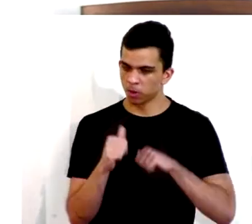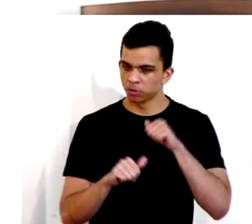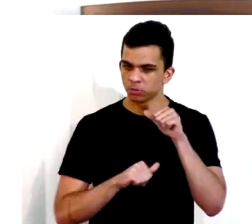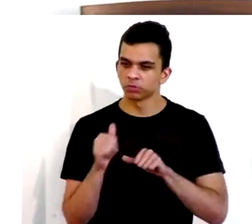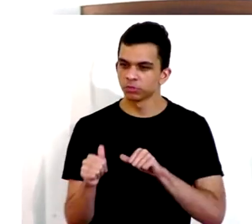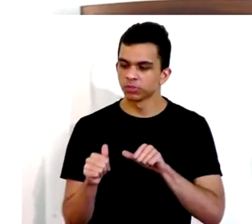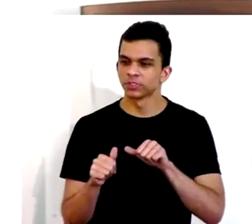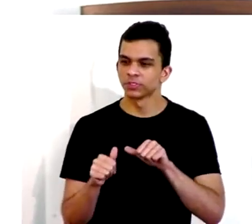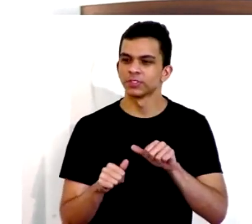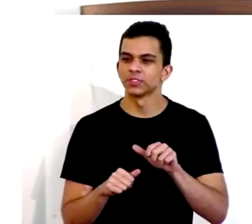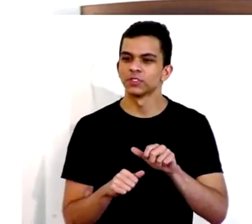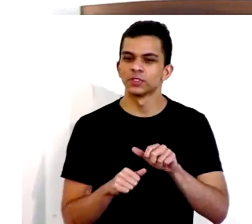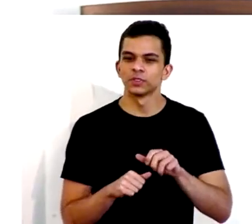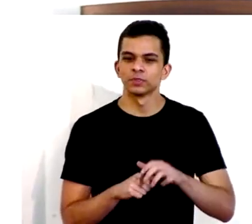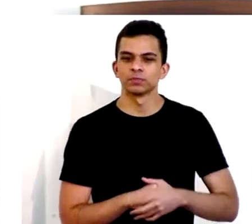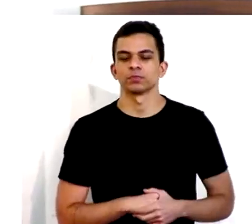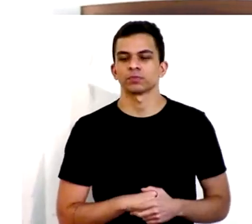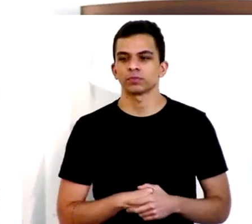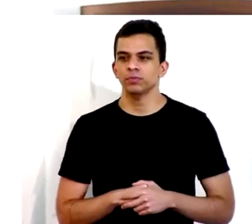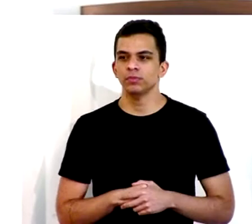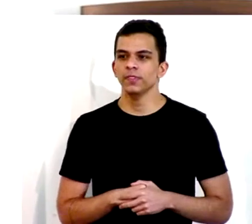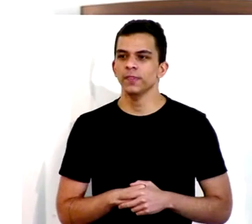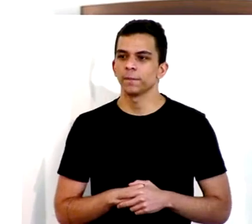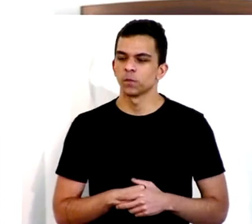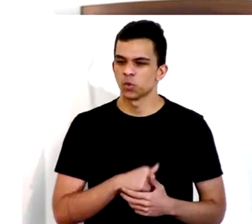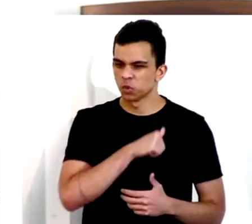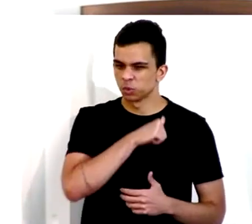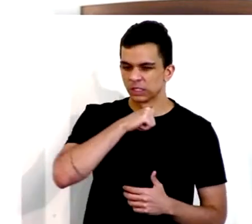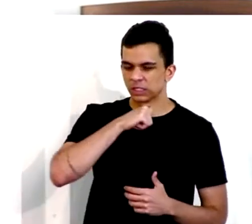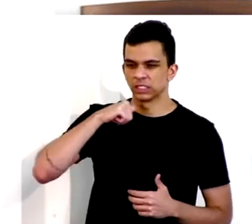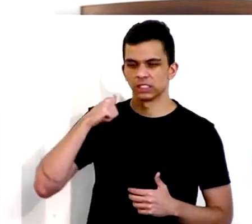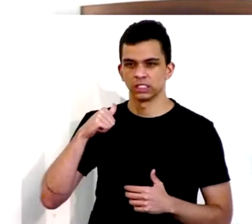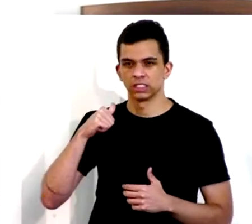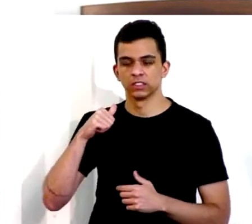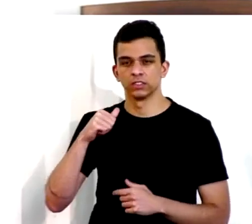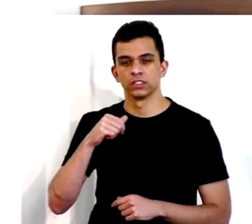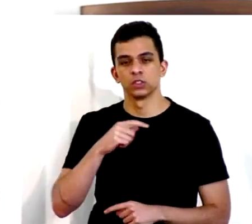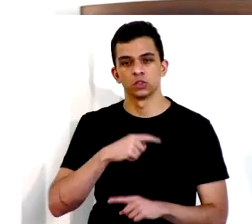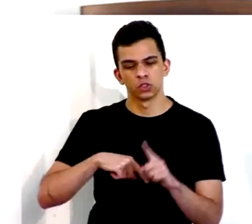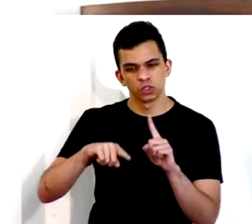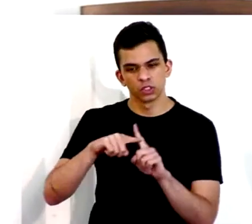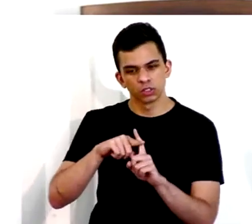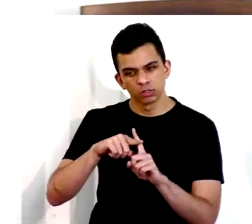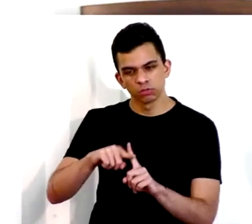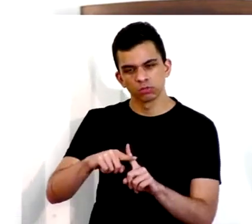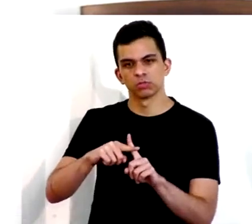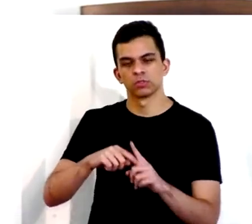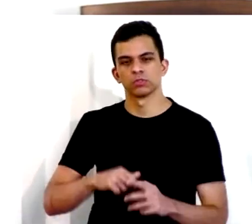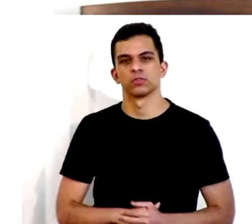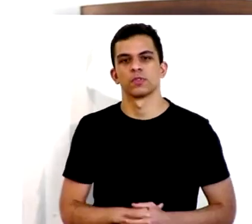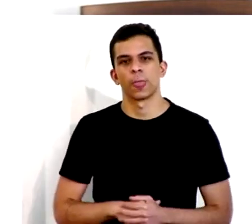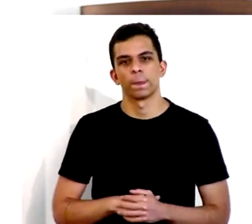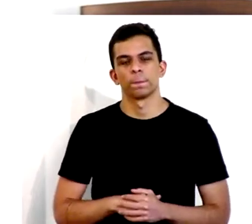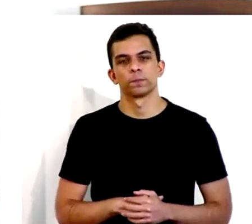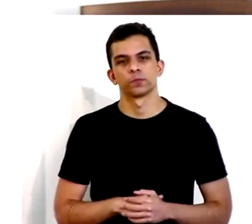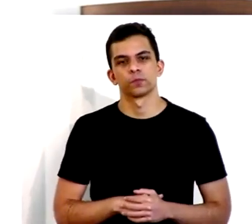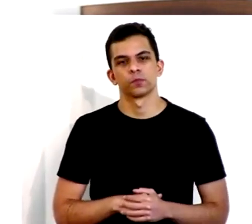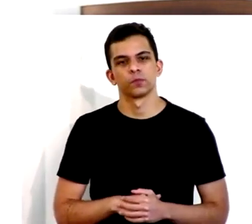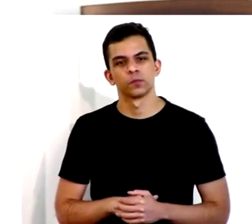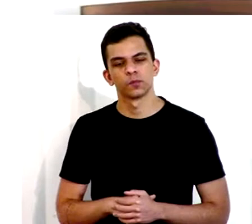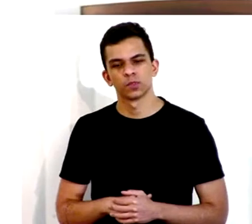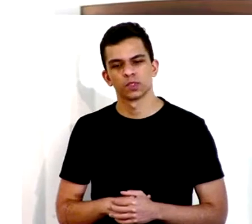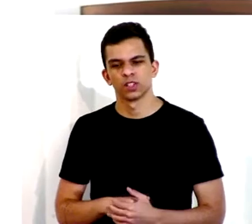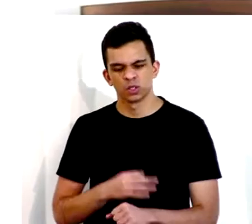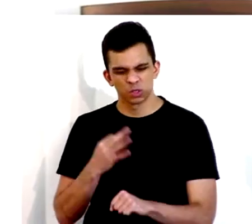Ele então se entregou, se ofereceu como oferta e sacrifício, se rendendo ao castigo que recebeu